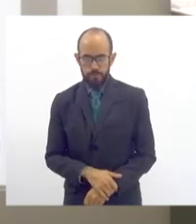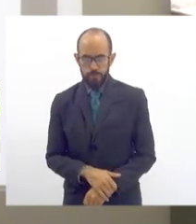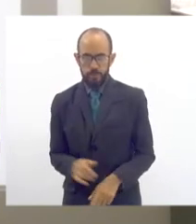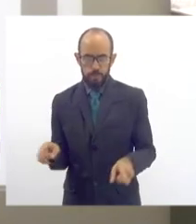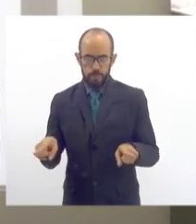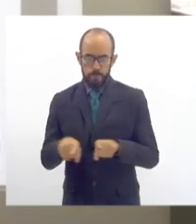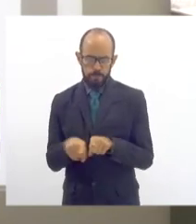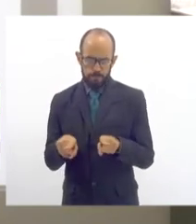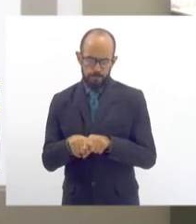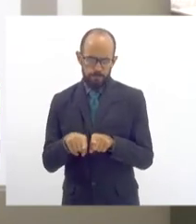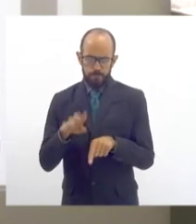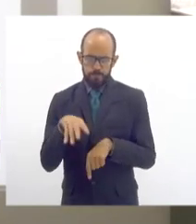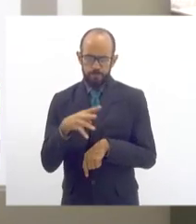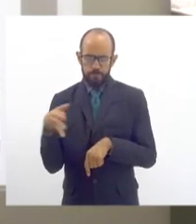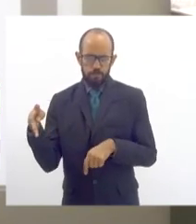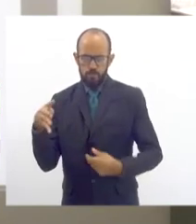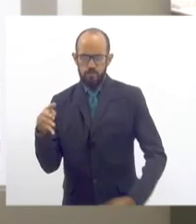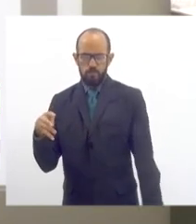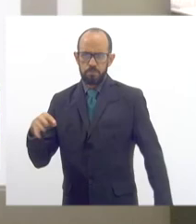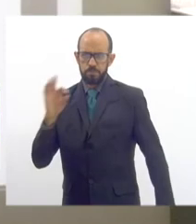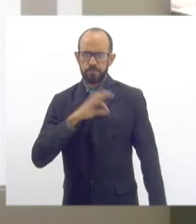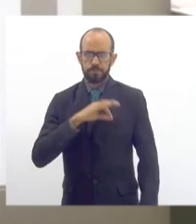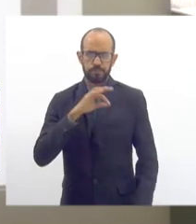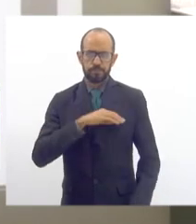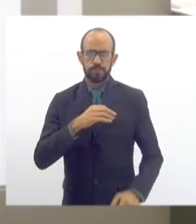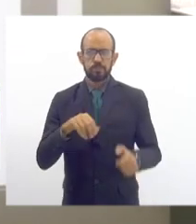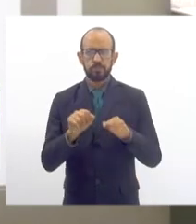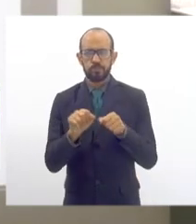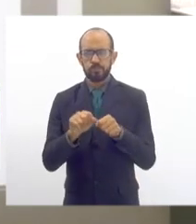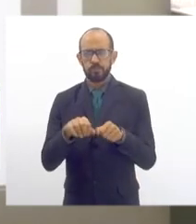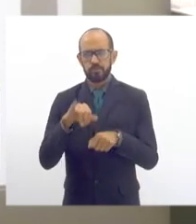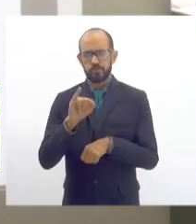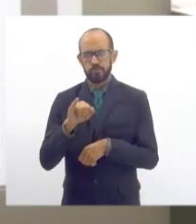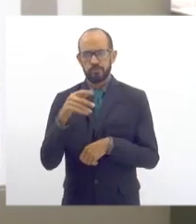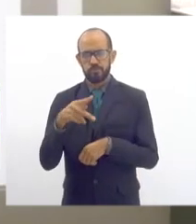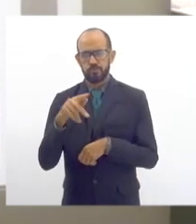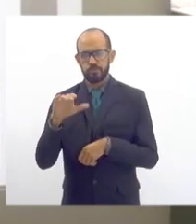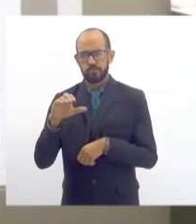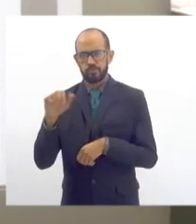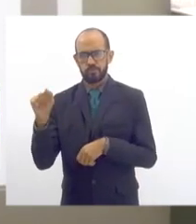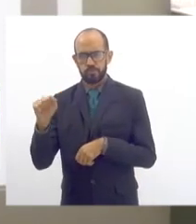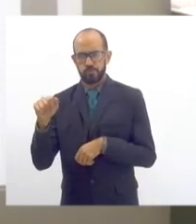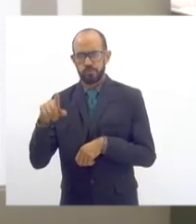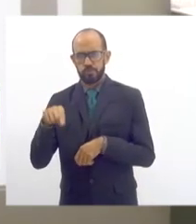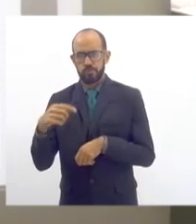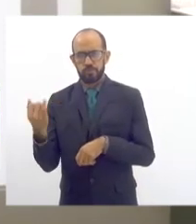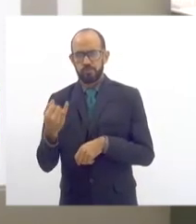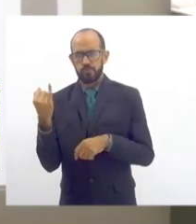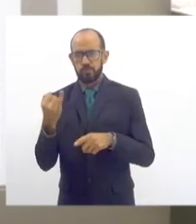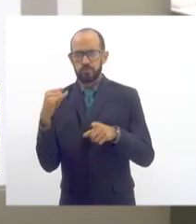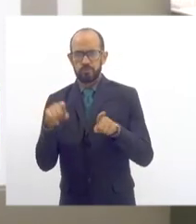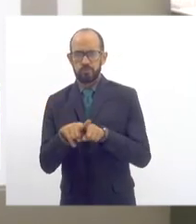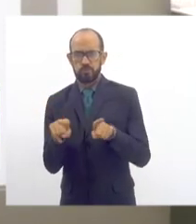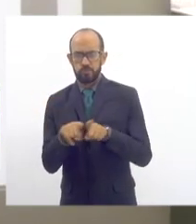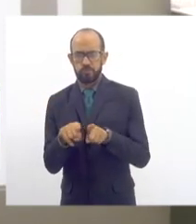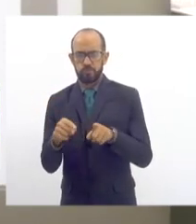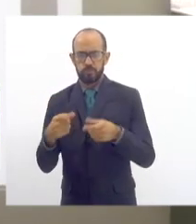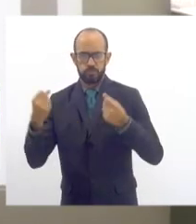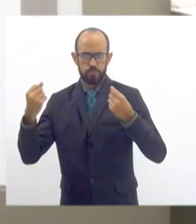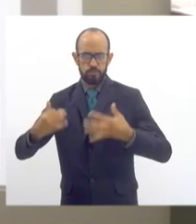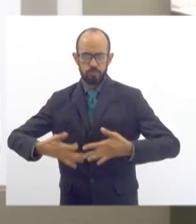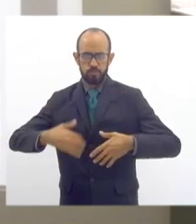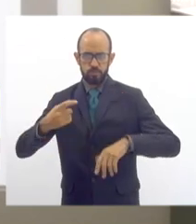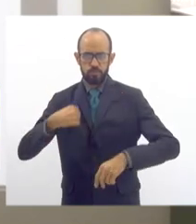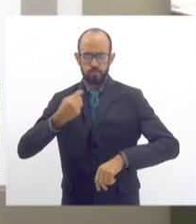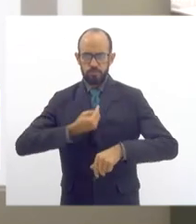Também a tabela de vencimentos a gente fez em cima do IPCA. E também é importante frisar que a gente focou principalmente